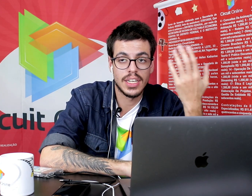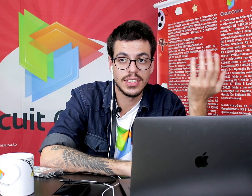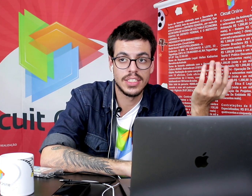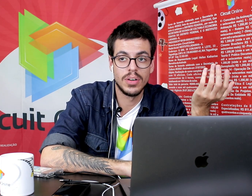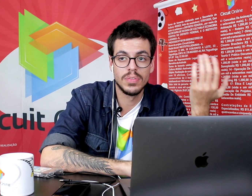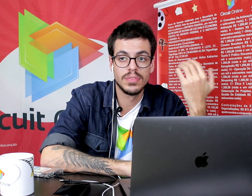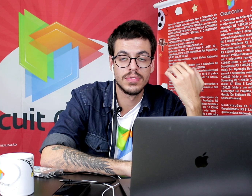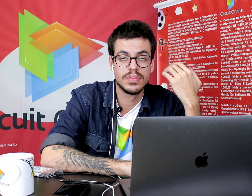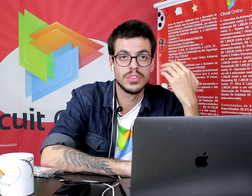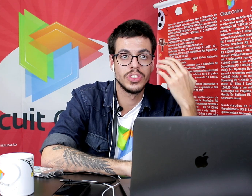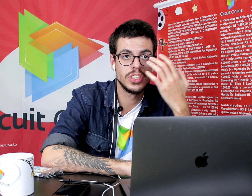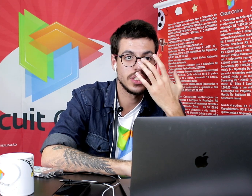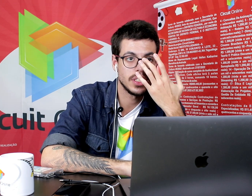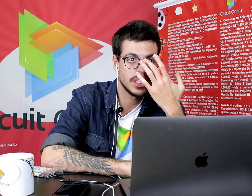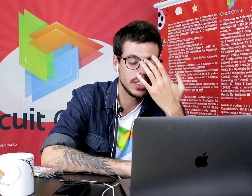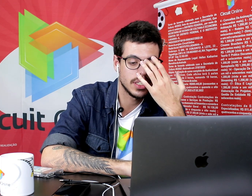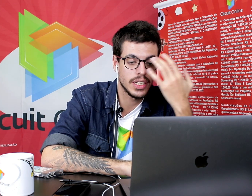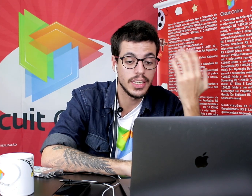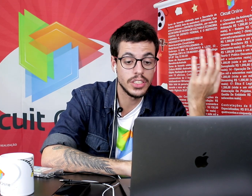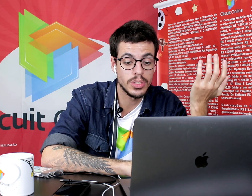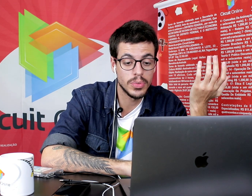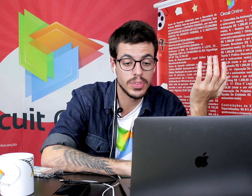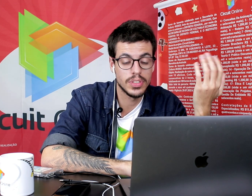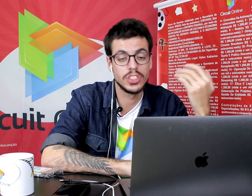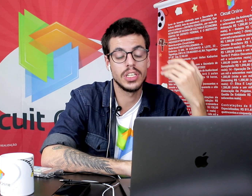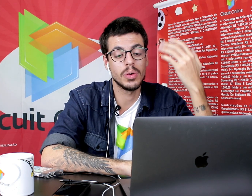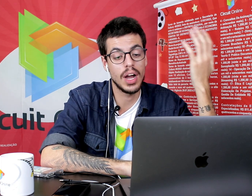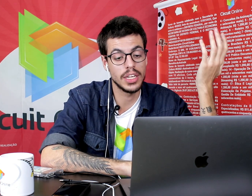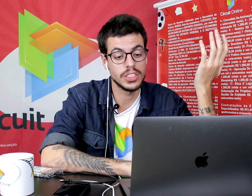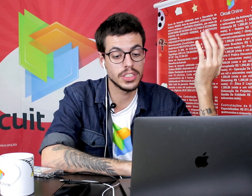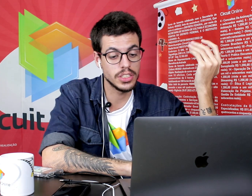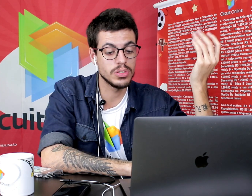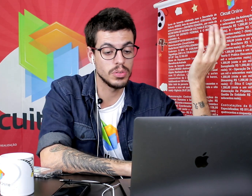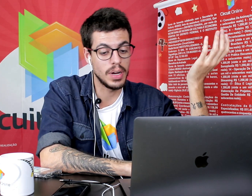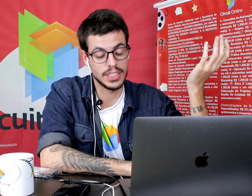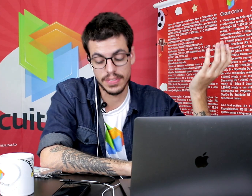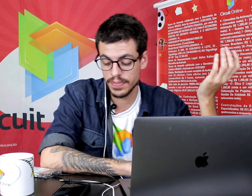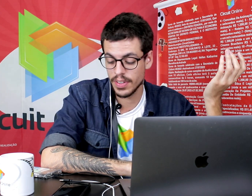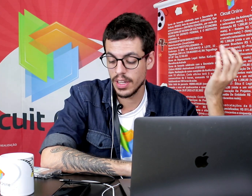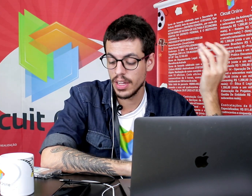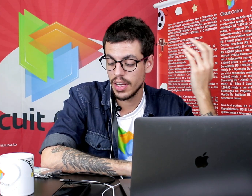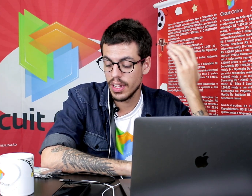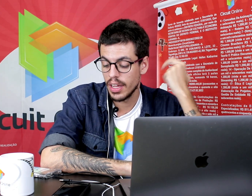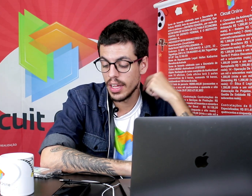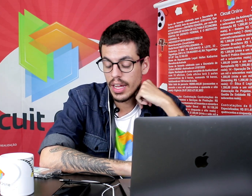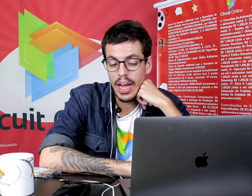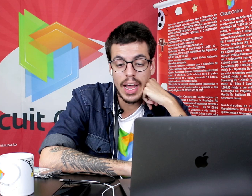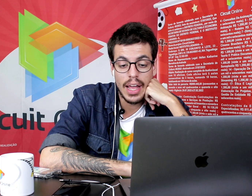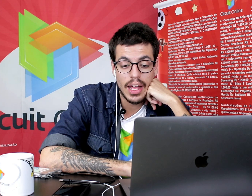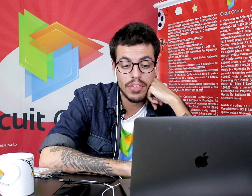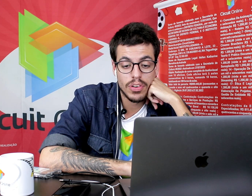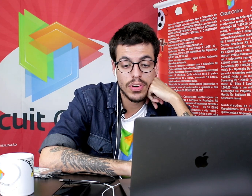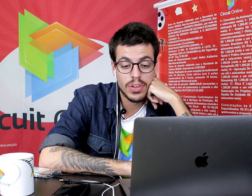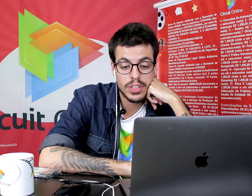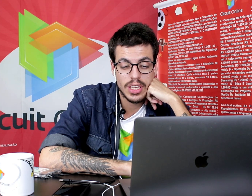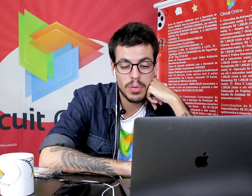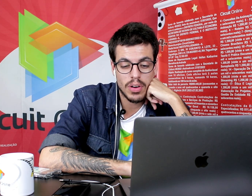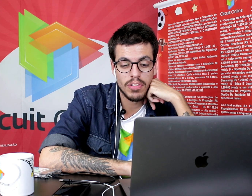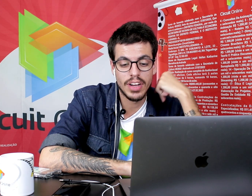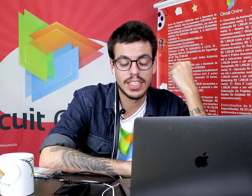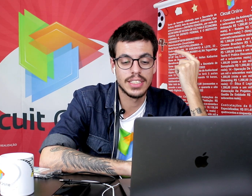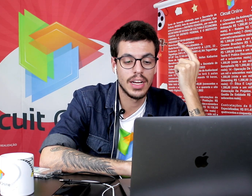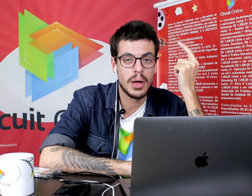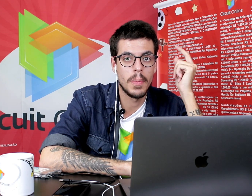Tocando essa questão de ritmo, de linguagem e de tudo mais. Eu vou ter